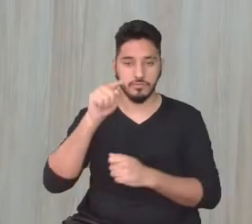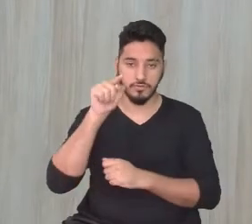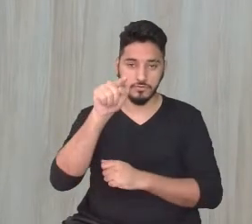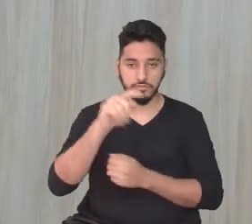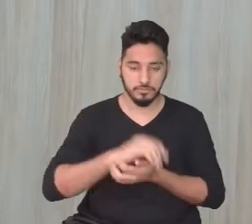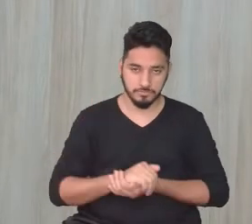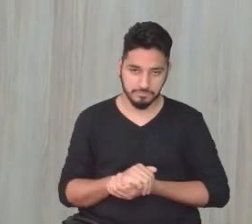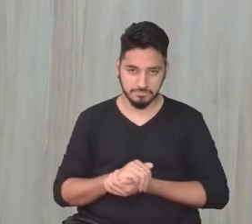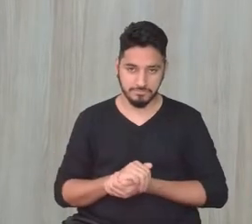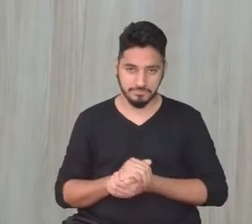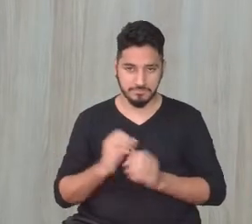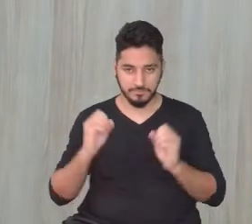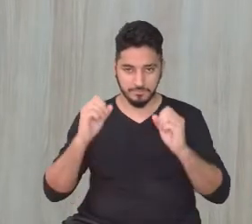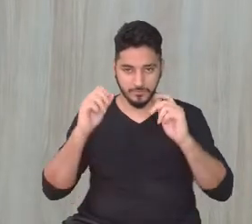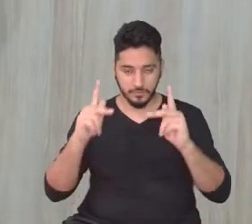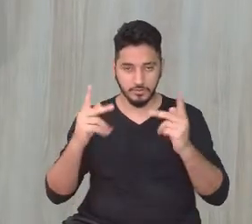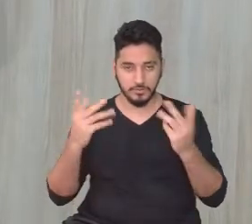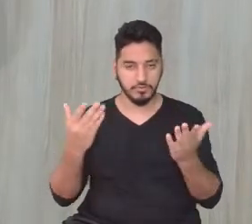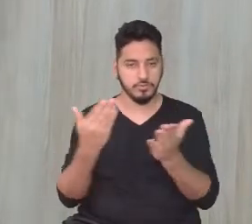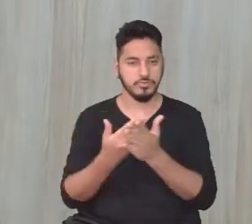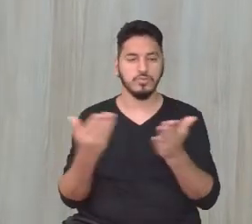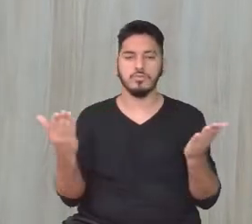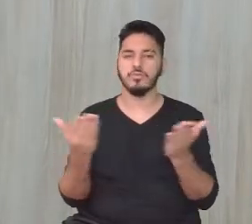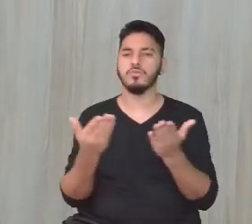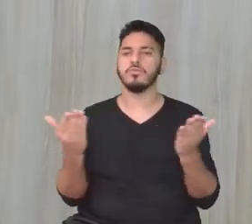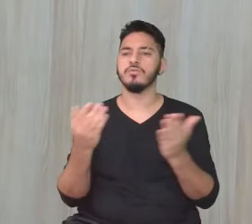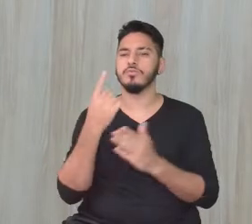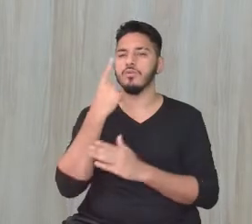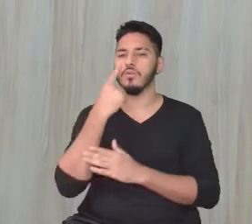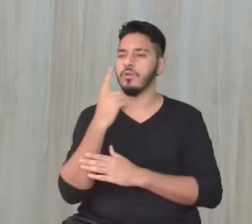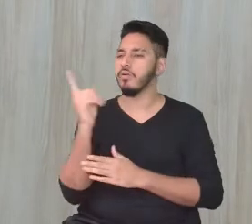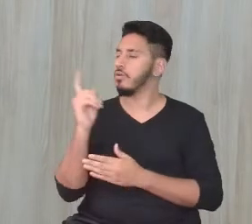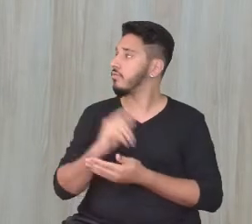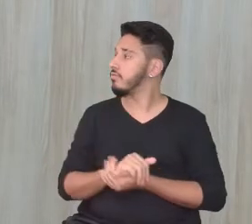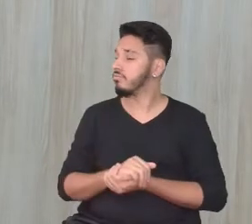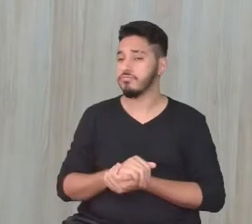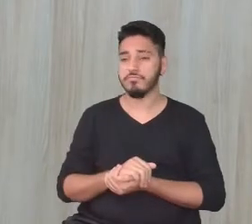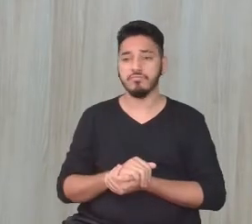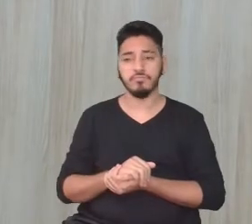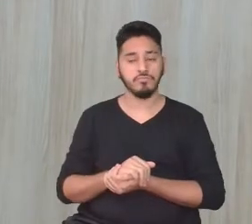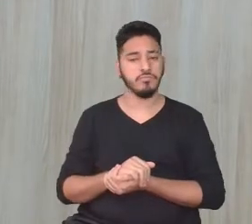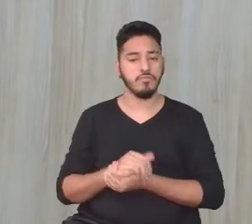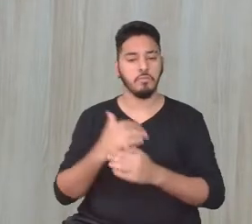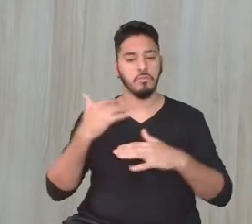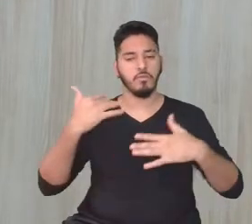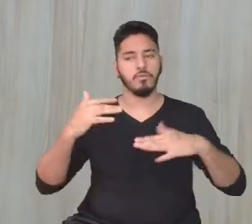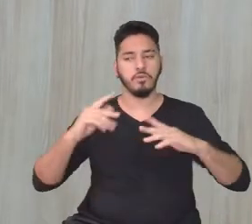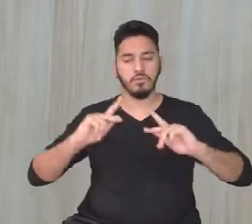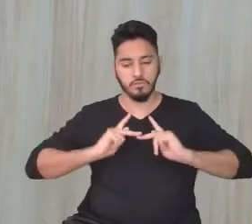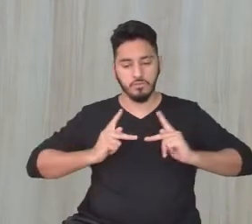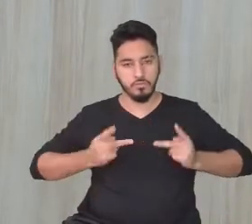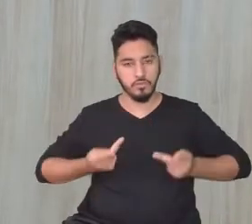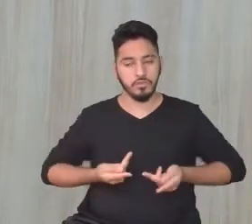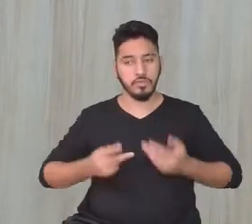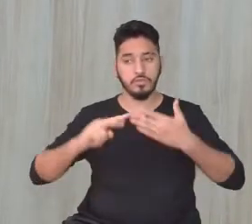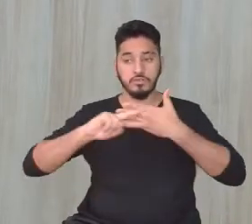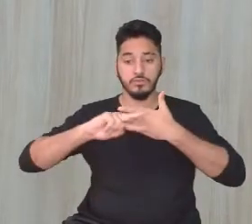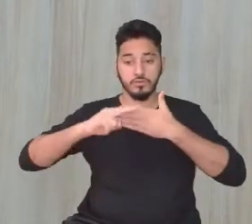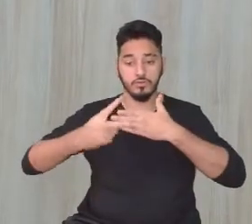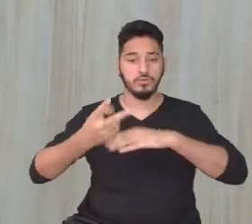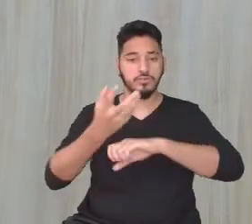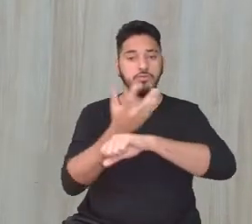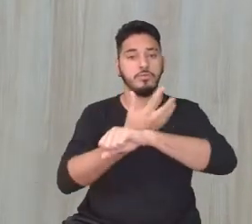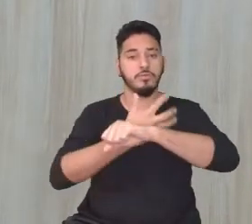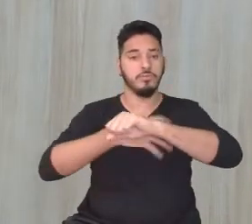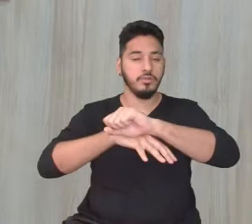você beleza pessoal na sala de hoje olha aí ó ações humanas e os impactos ambientais